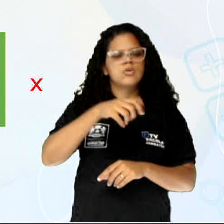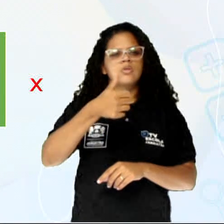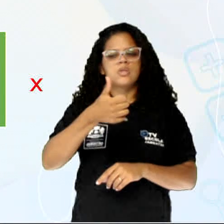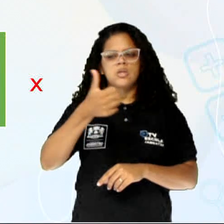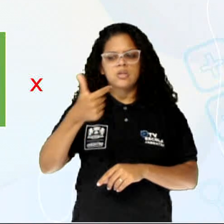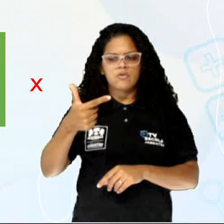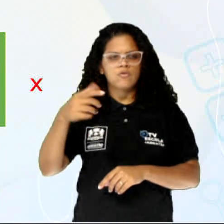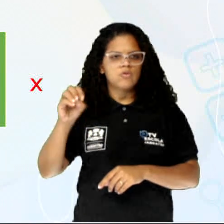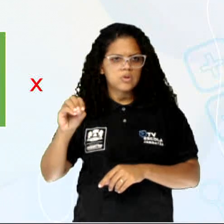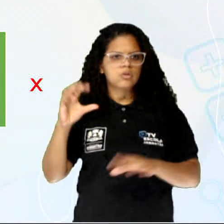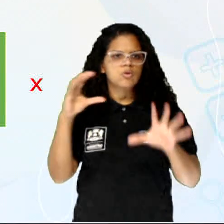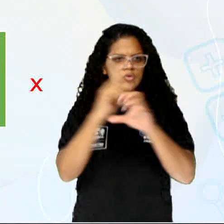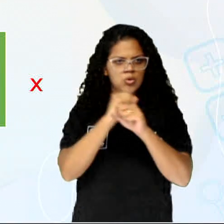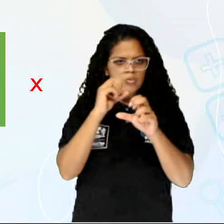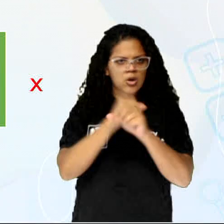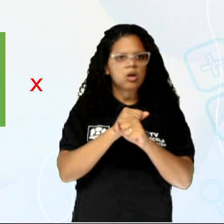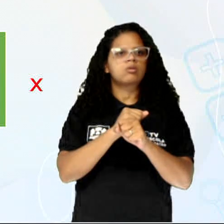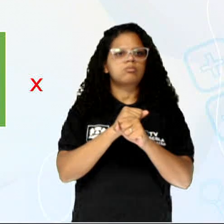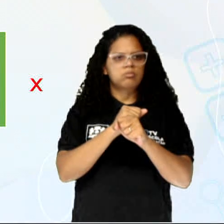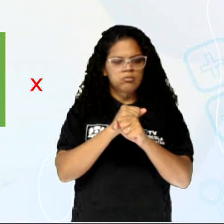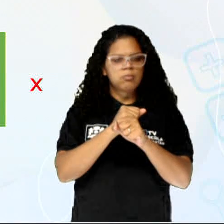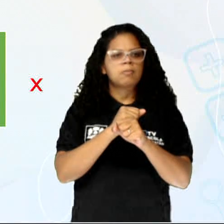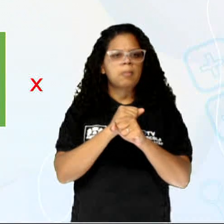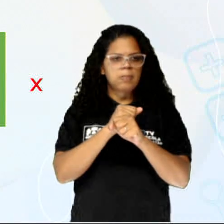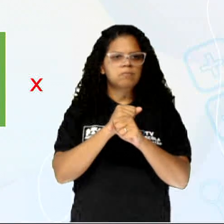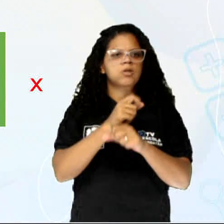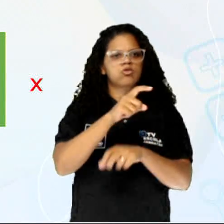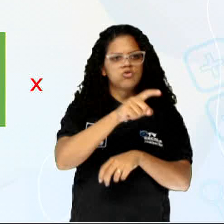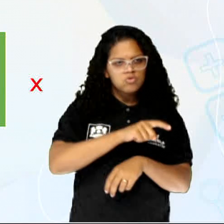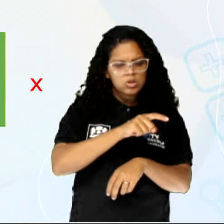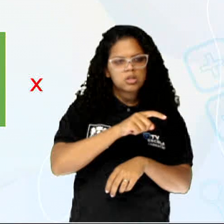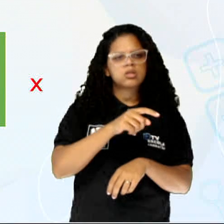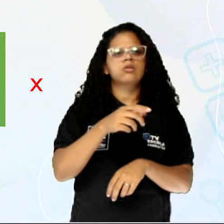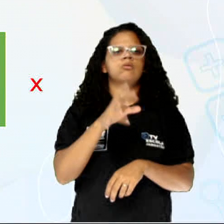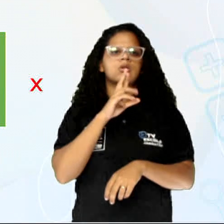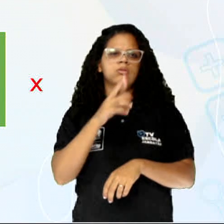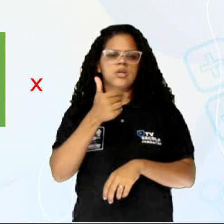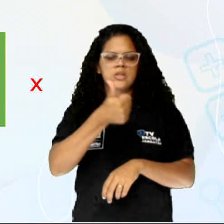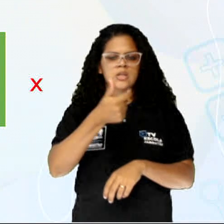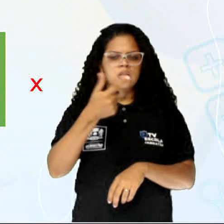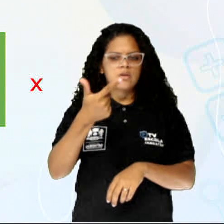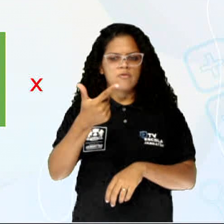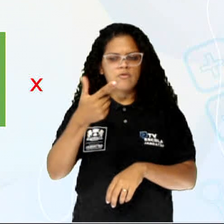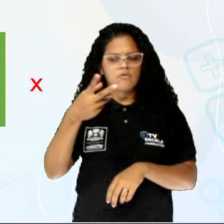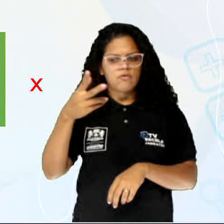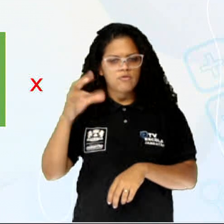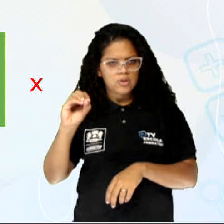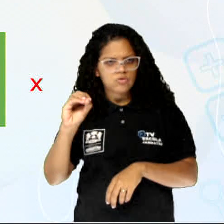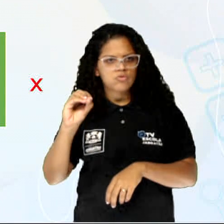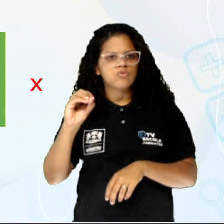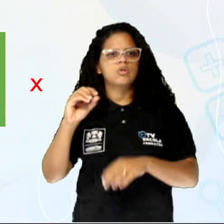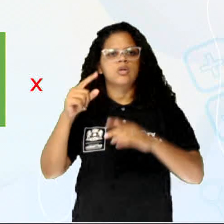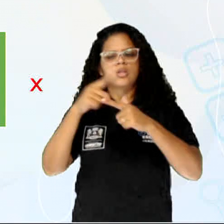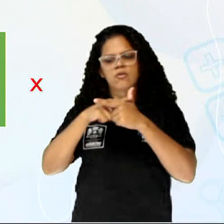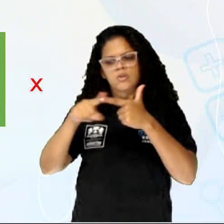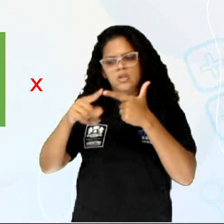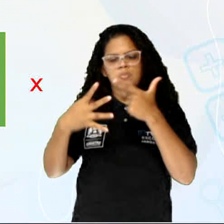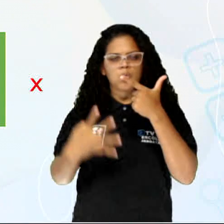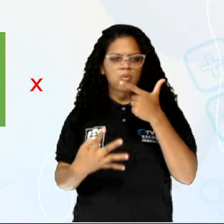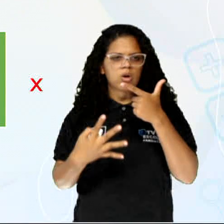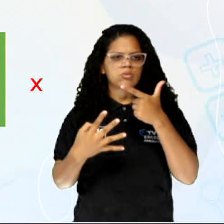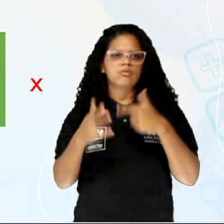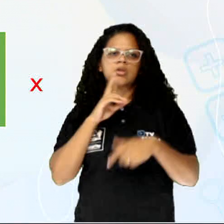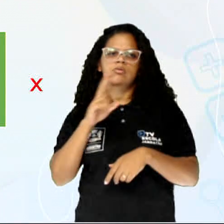somar 84 com 36. E x é igual a 120 dividido por 4. Quando você divide, vai dar quanto